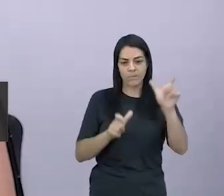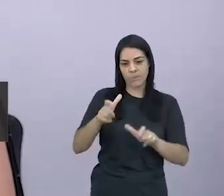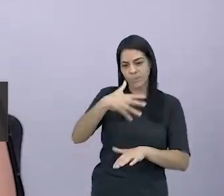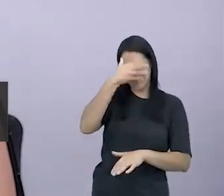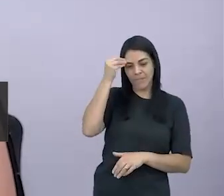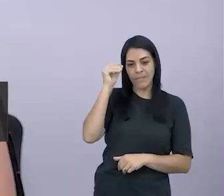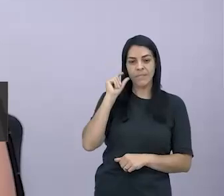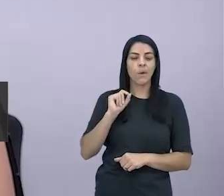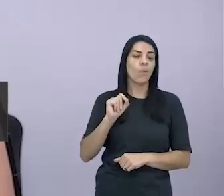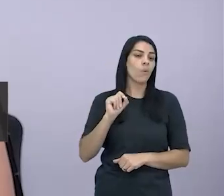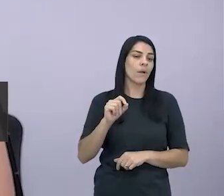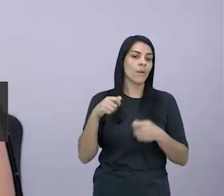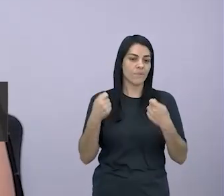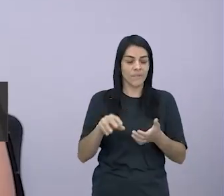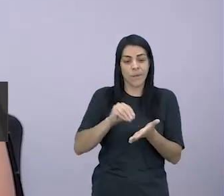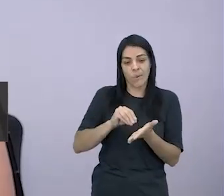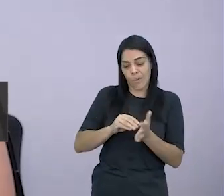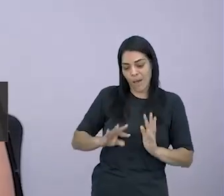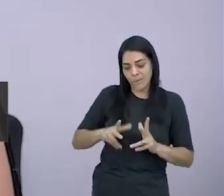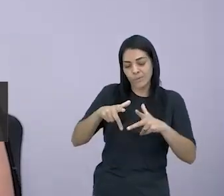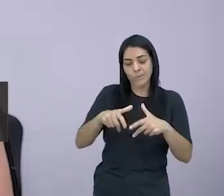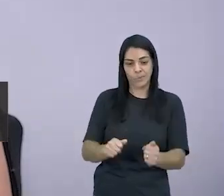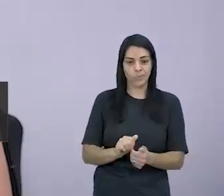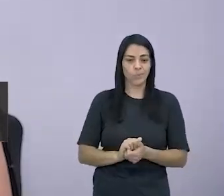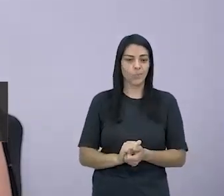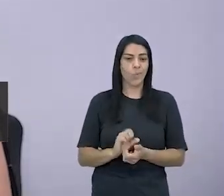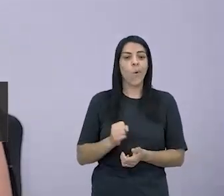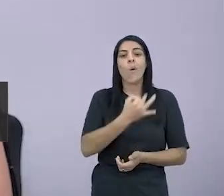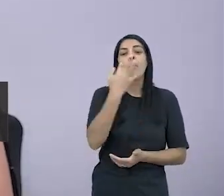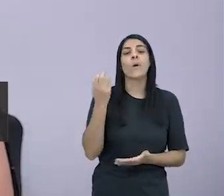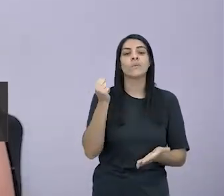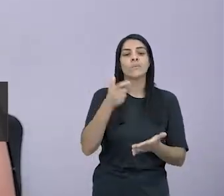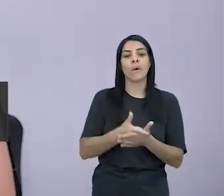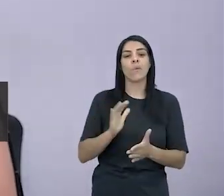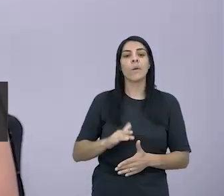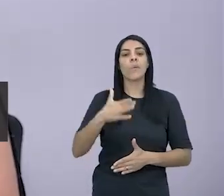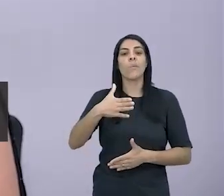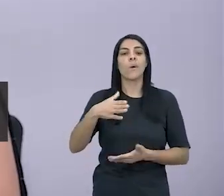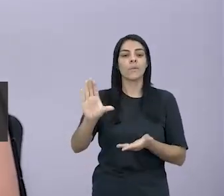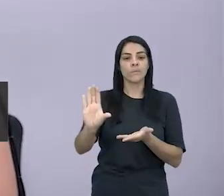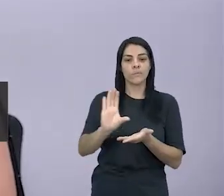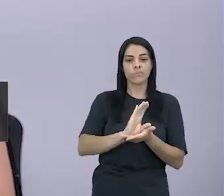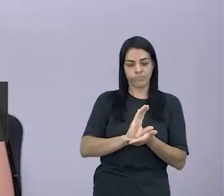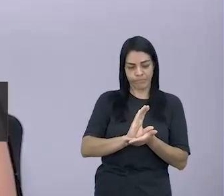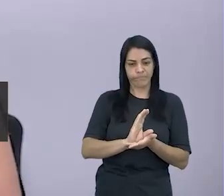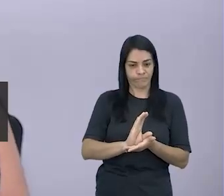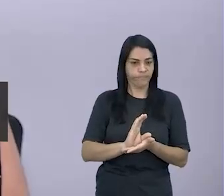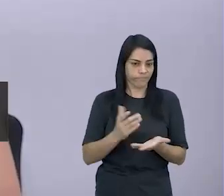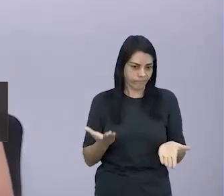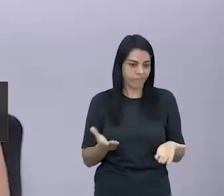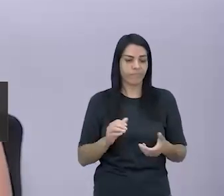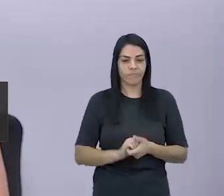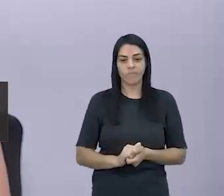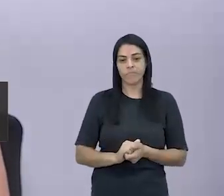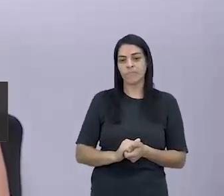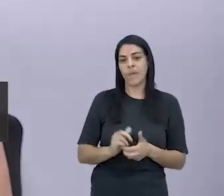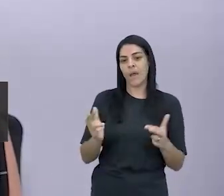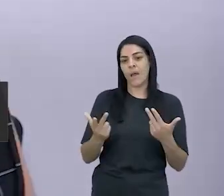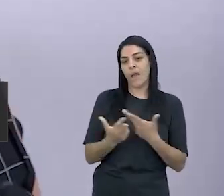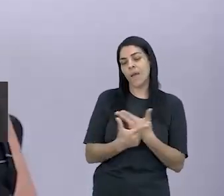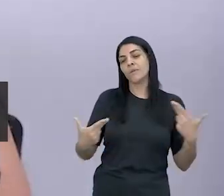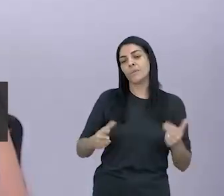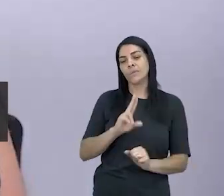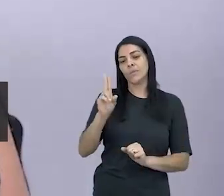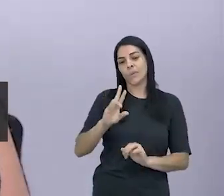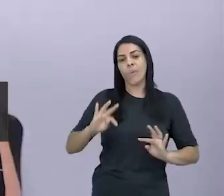obra, que tem que estar lá, né? Tem que estar lá acusando para poder ter um retorno. A matéria-prima que vai ser utilizada. Matéria-prima, tudo